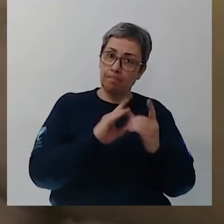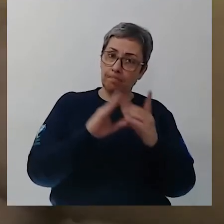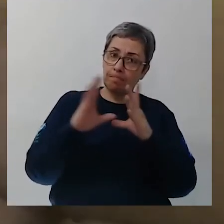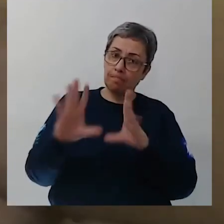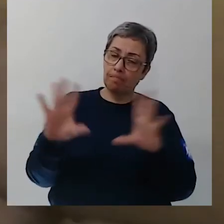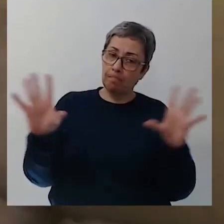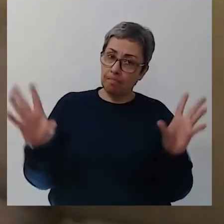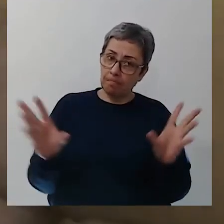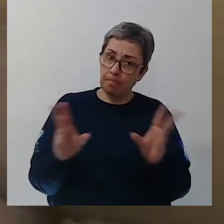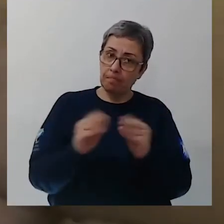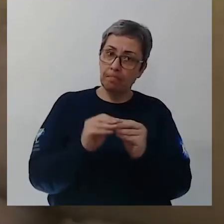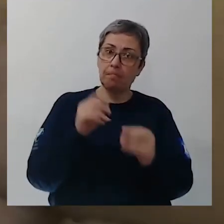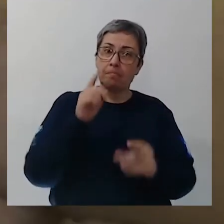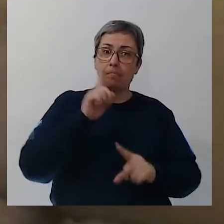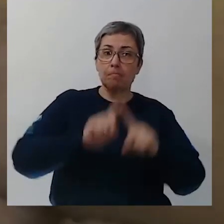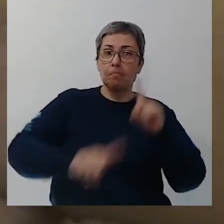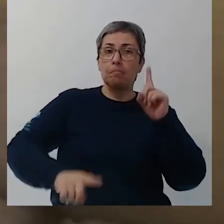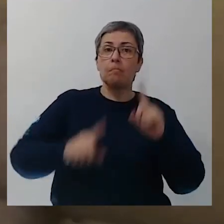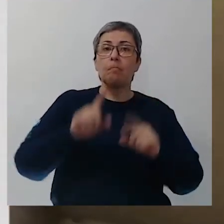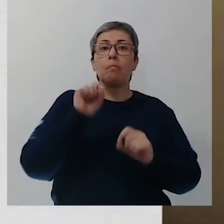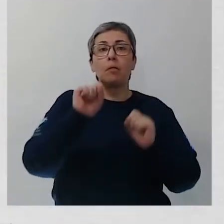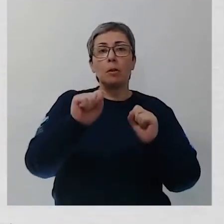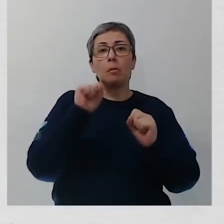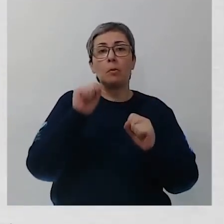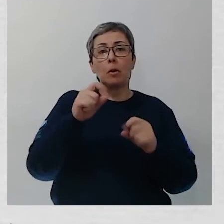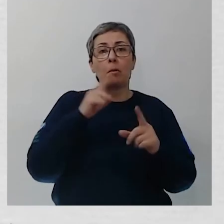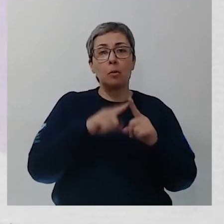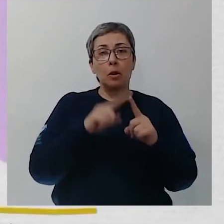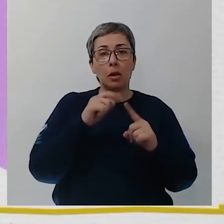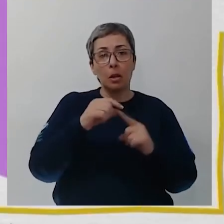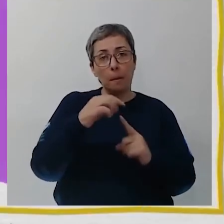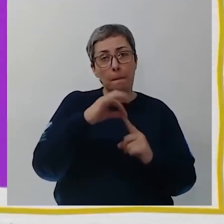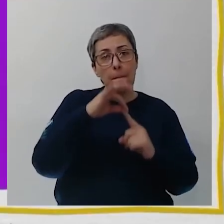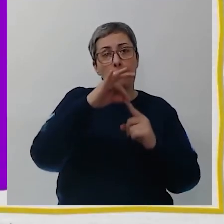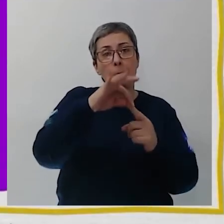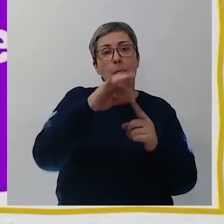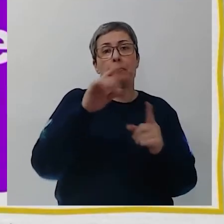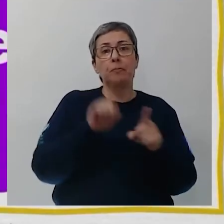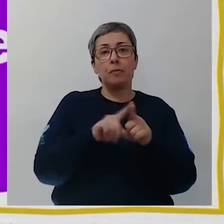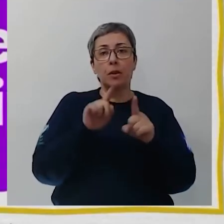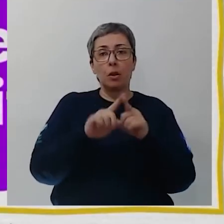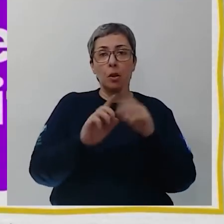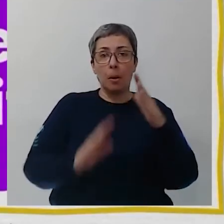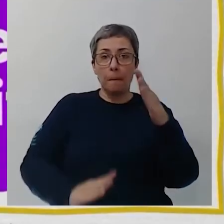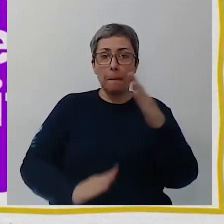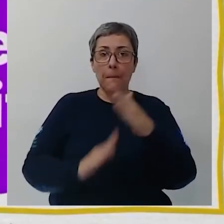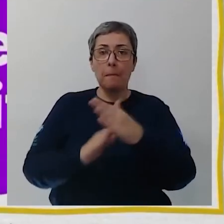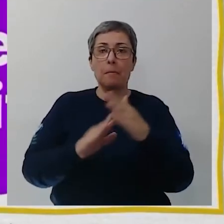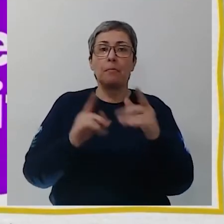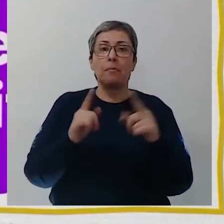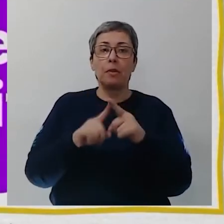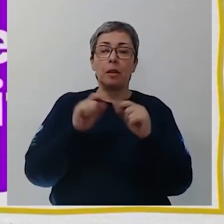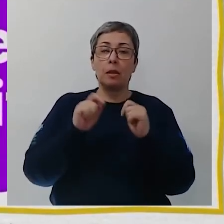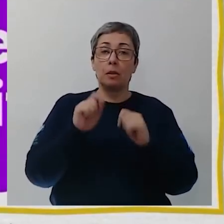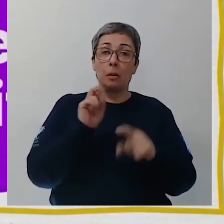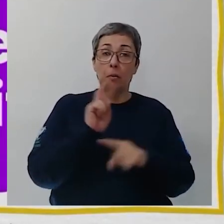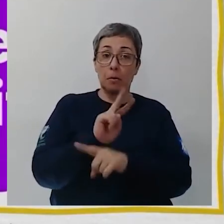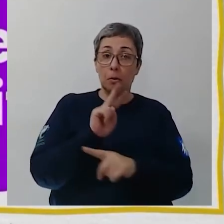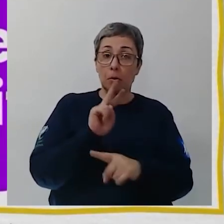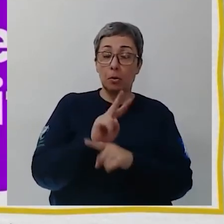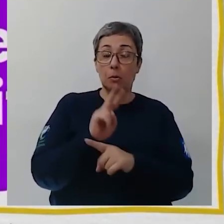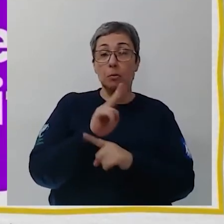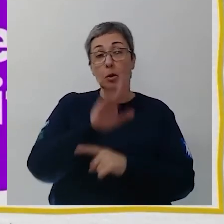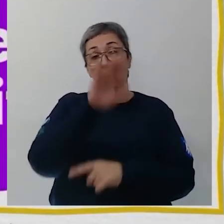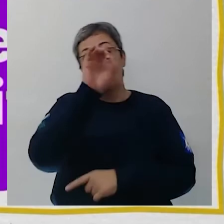democracias. Em resumo, a censura busca priorizar um discurso único. Já quando falamos de limites à nossa liberdade de